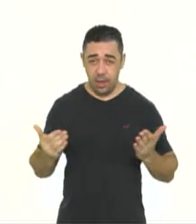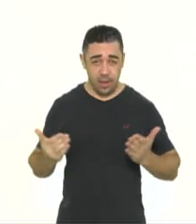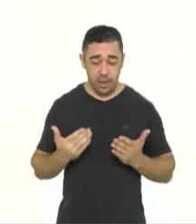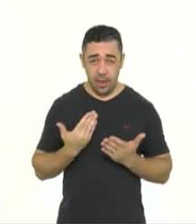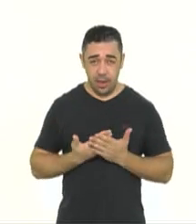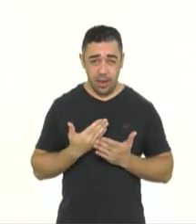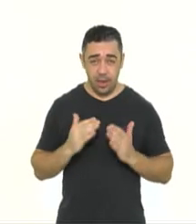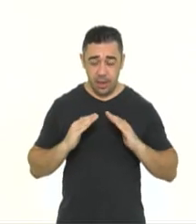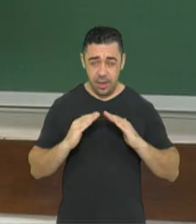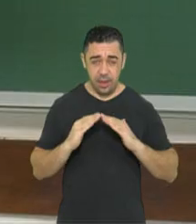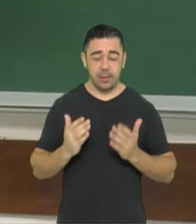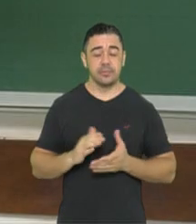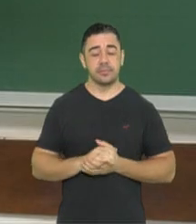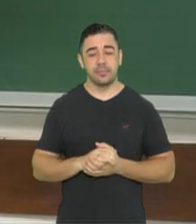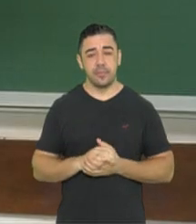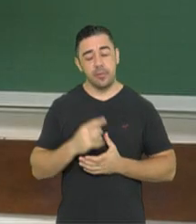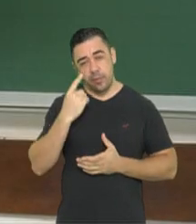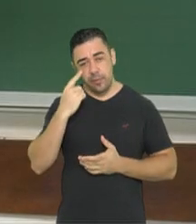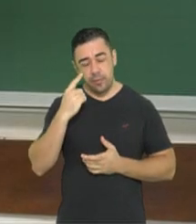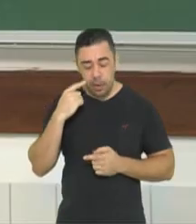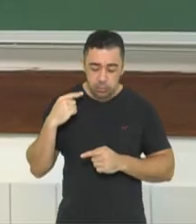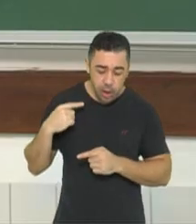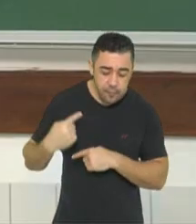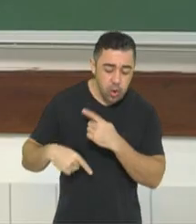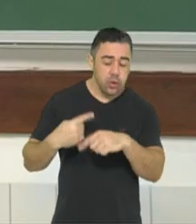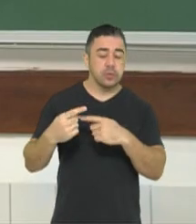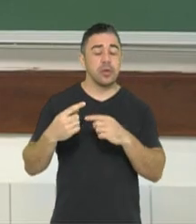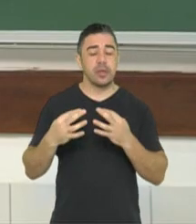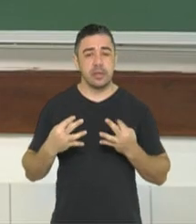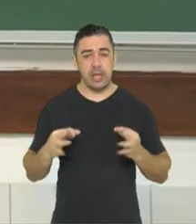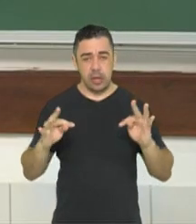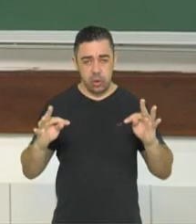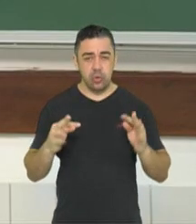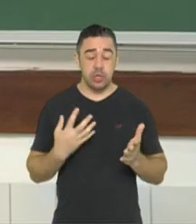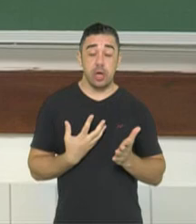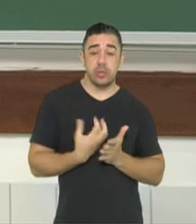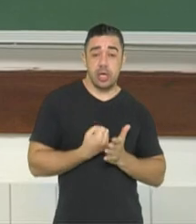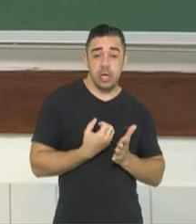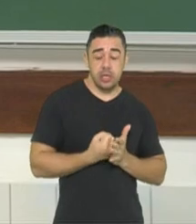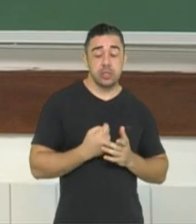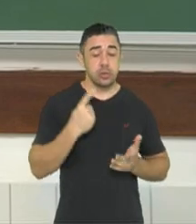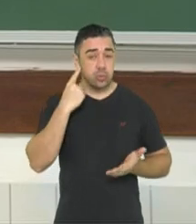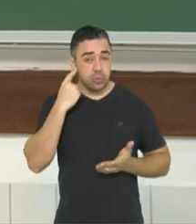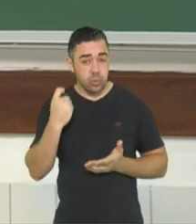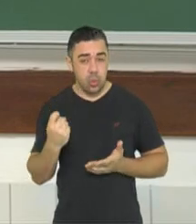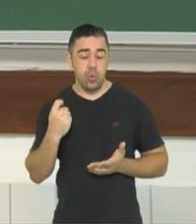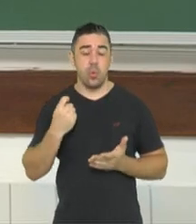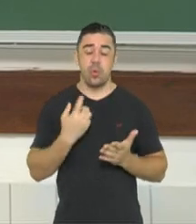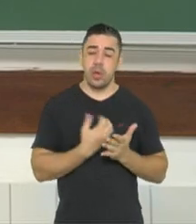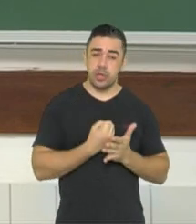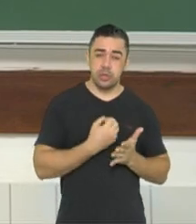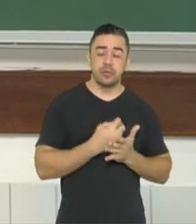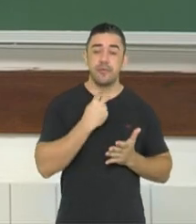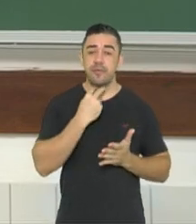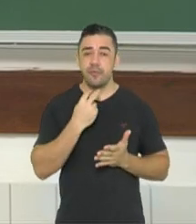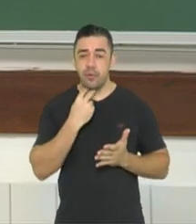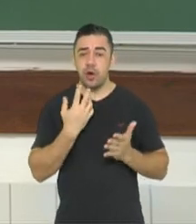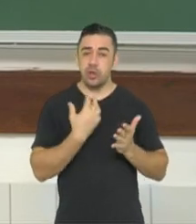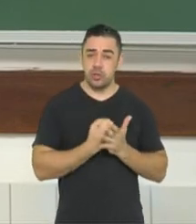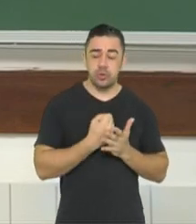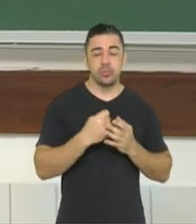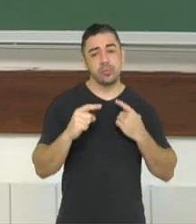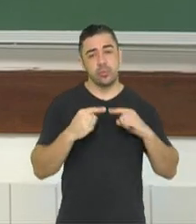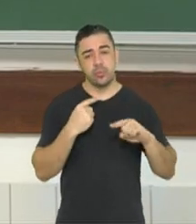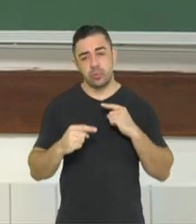vai estudar um pouquinho da evolução dessa tecnologia de registro, então, dos sons, registros da voz, registros